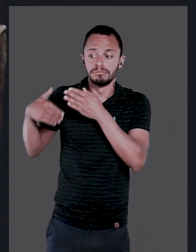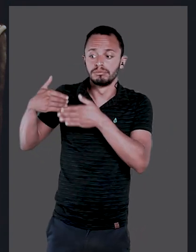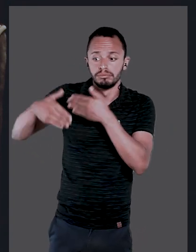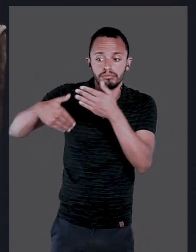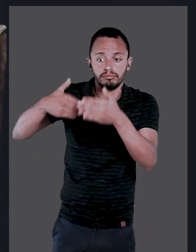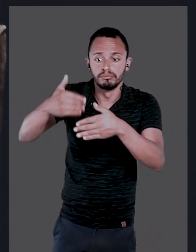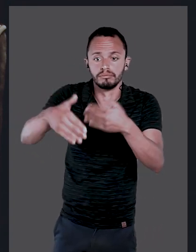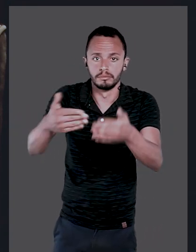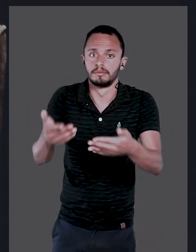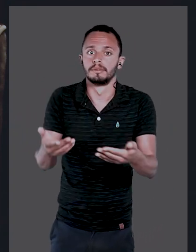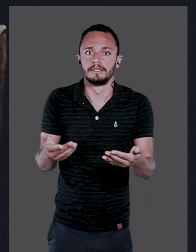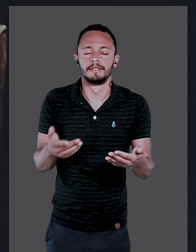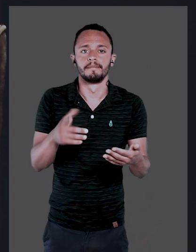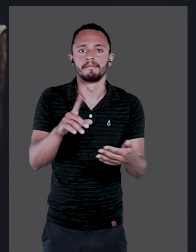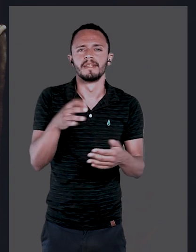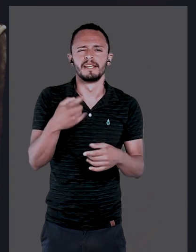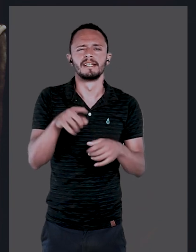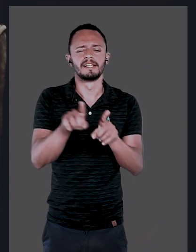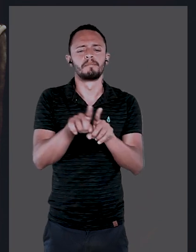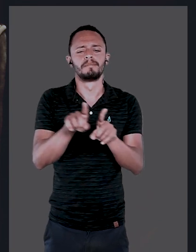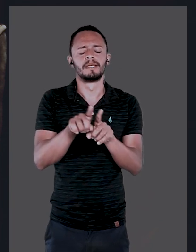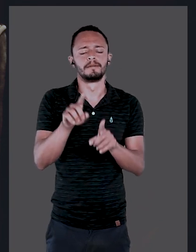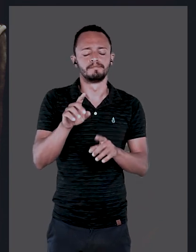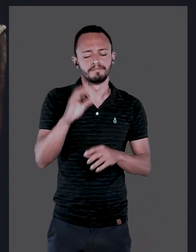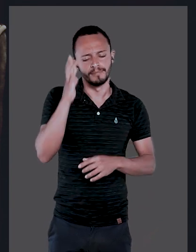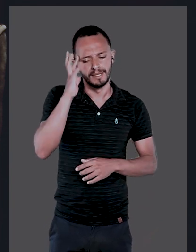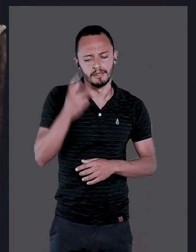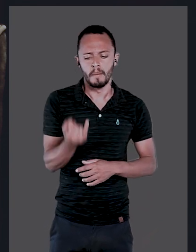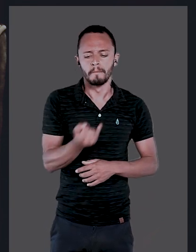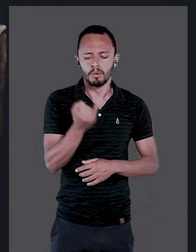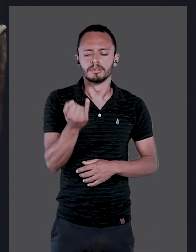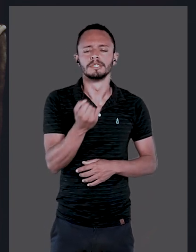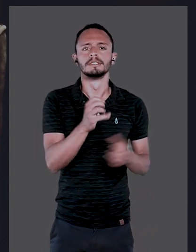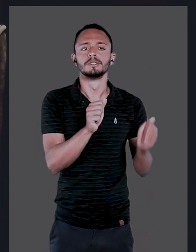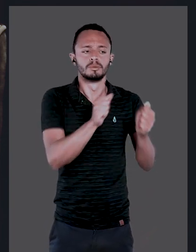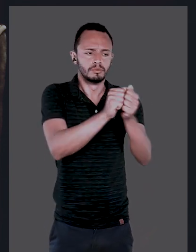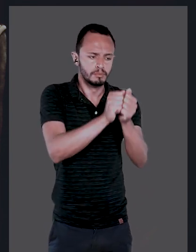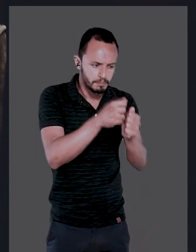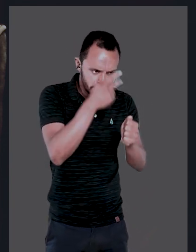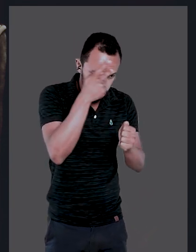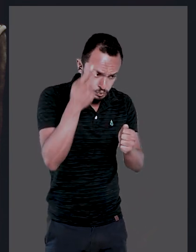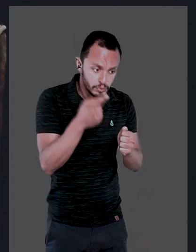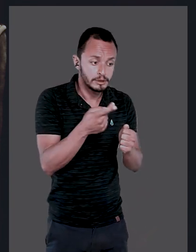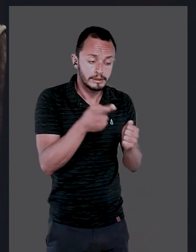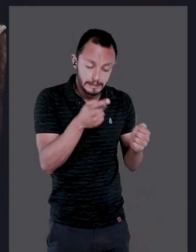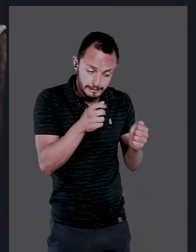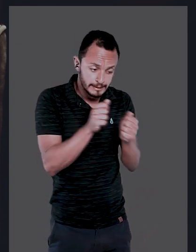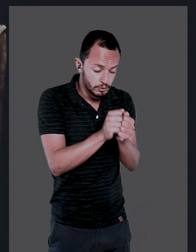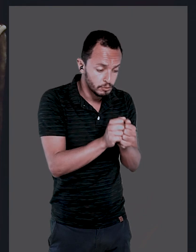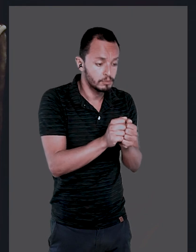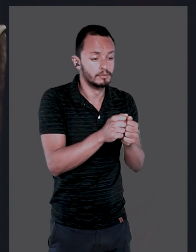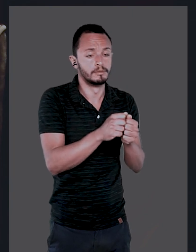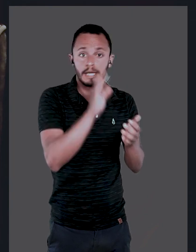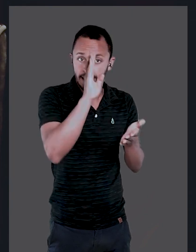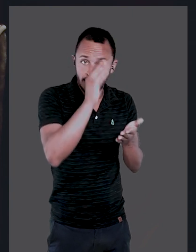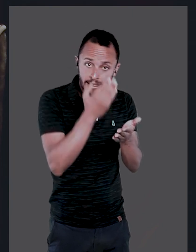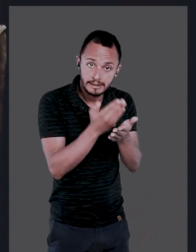podem estar do nosso lado e que podem estar contribuindo para as nossas causas, digamos